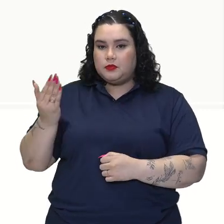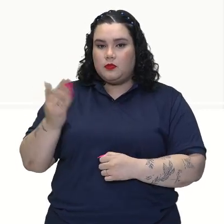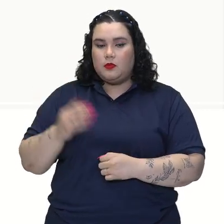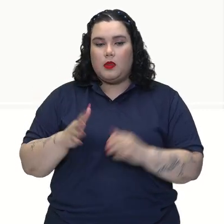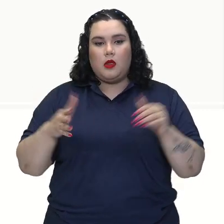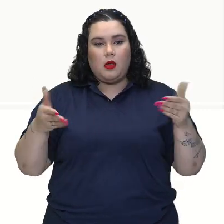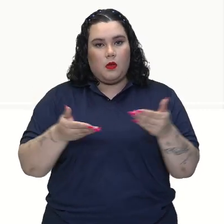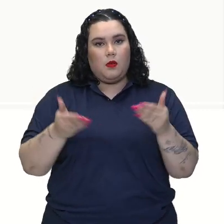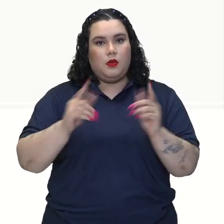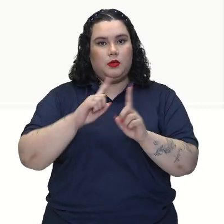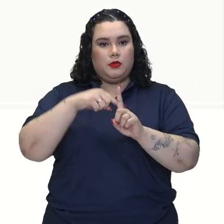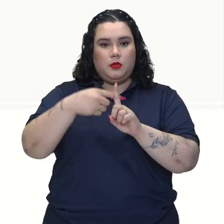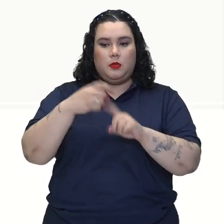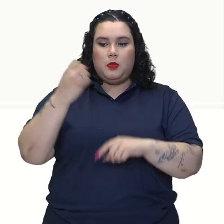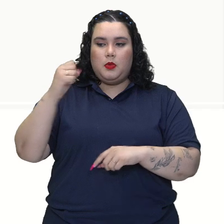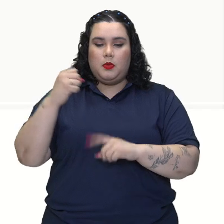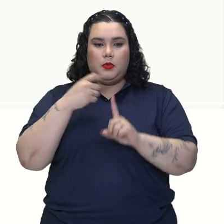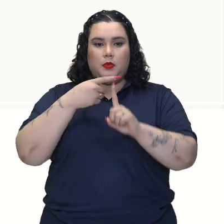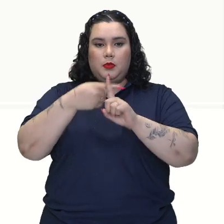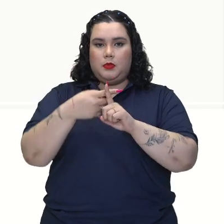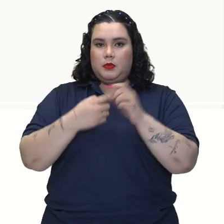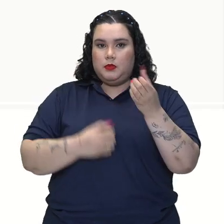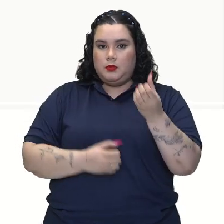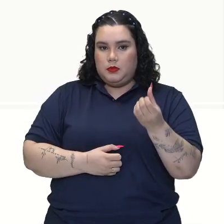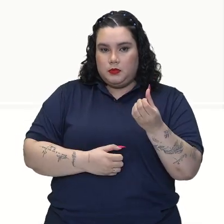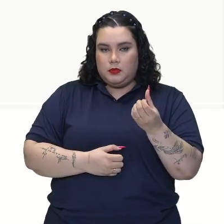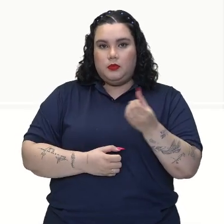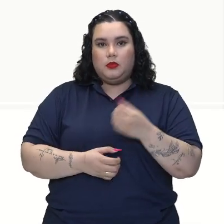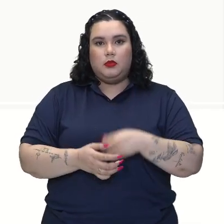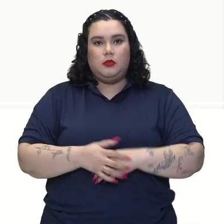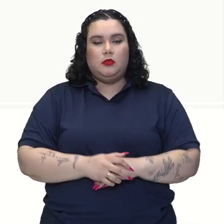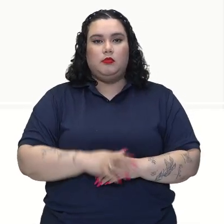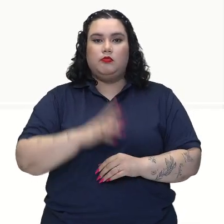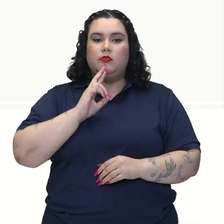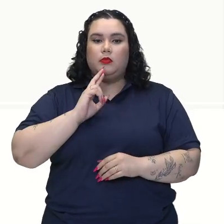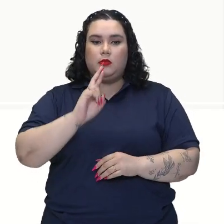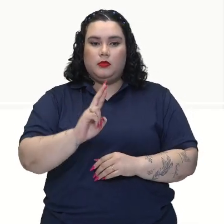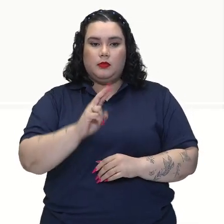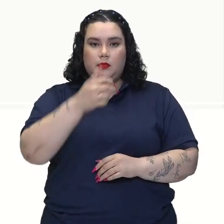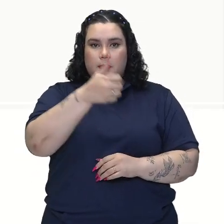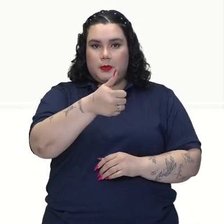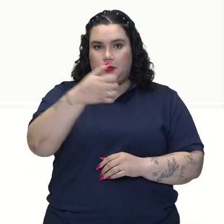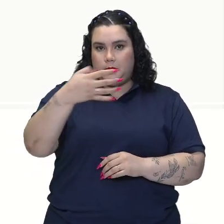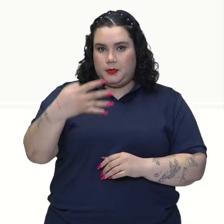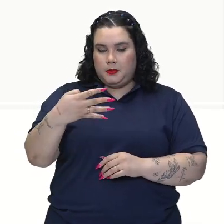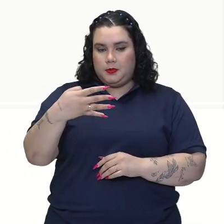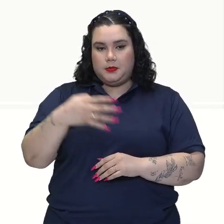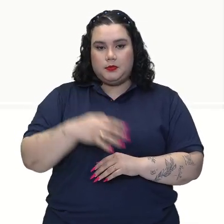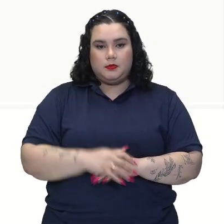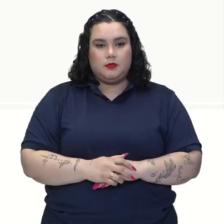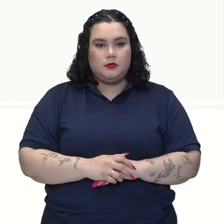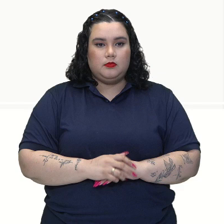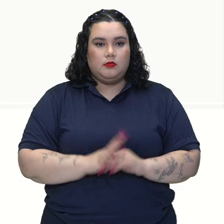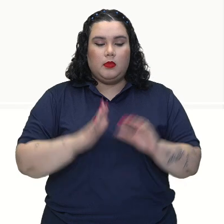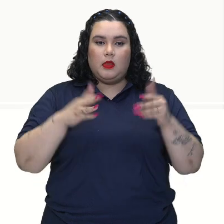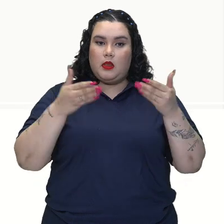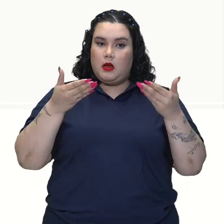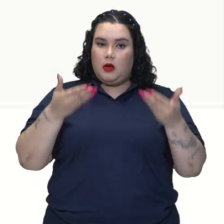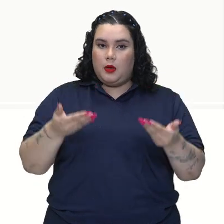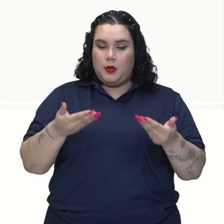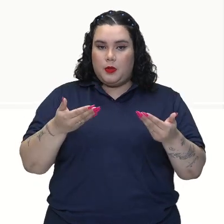essa soma. 8 mais 6 é 14. Então,